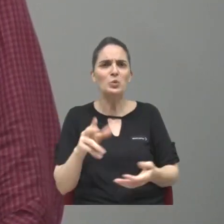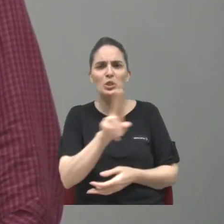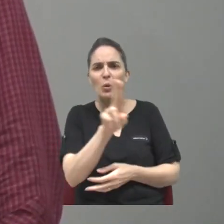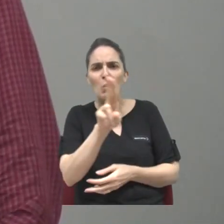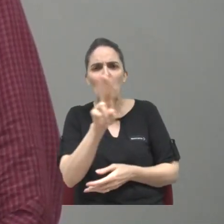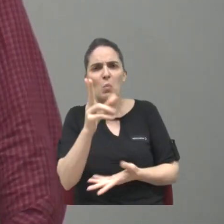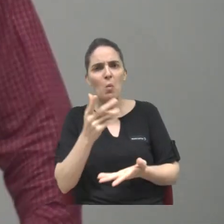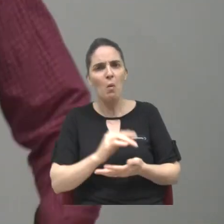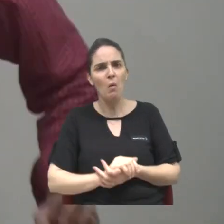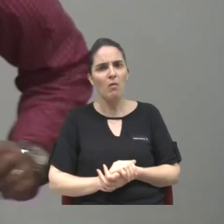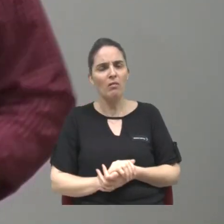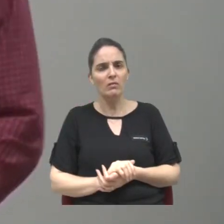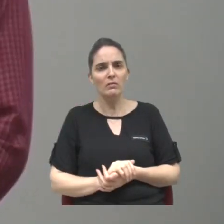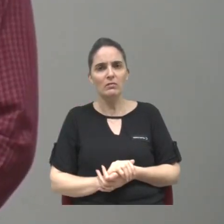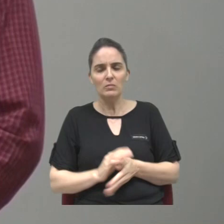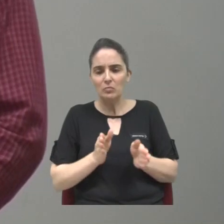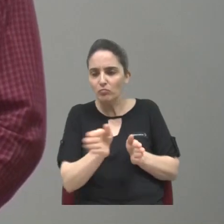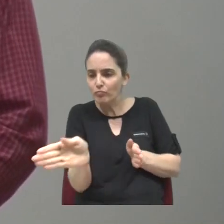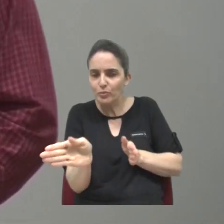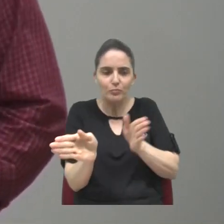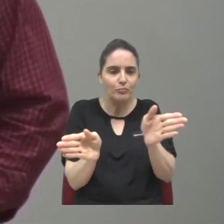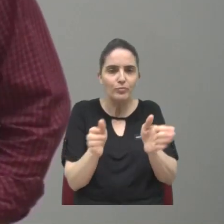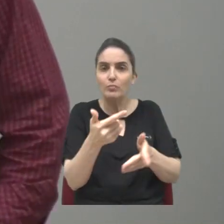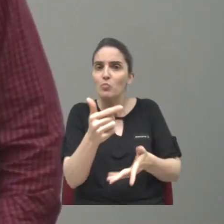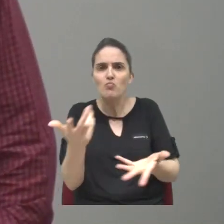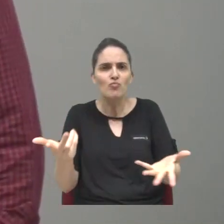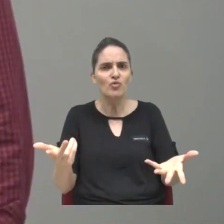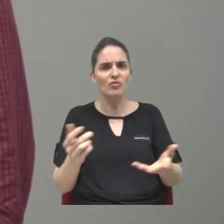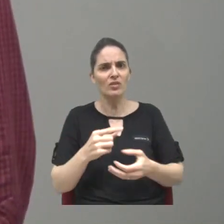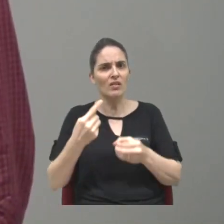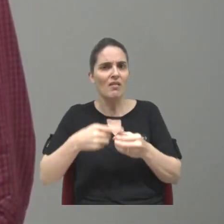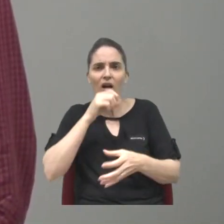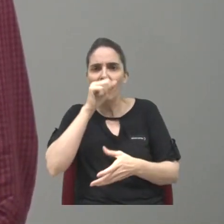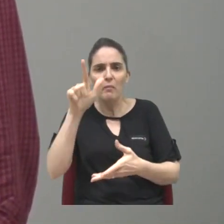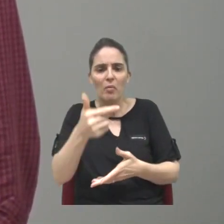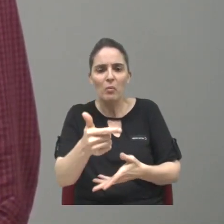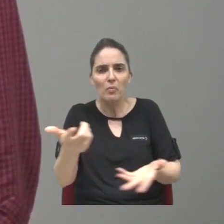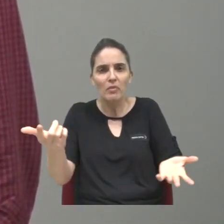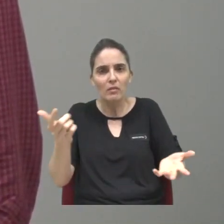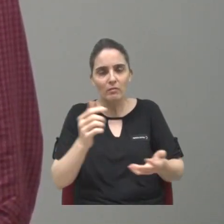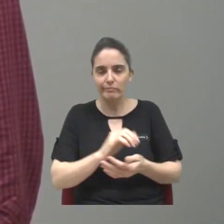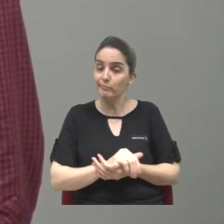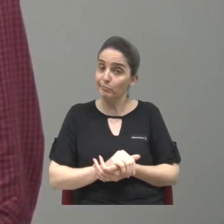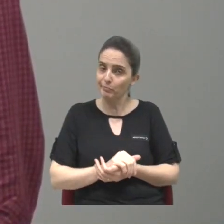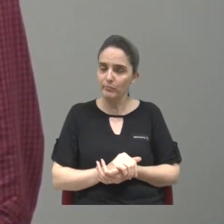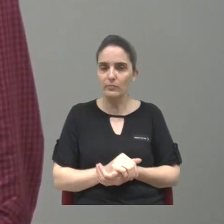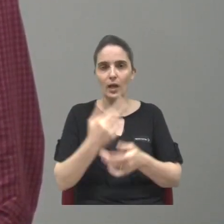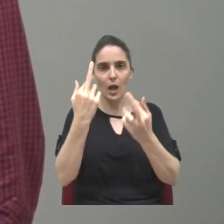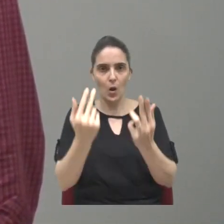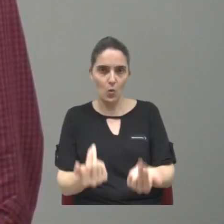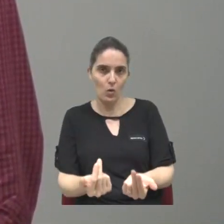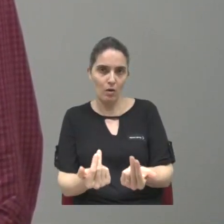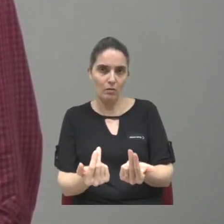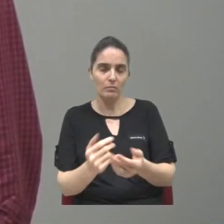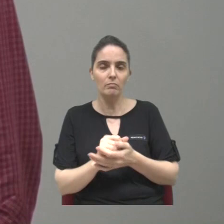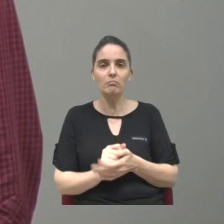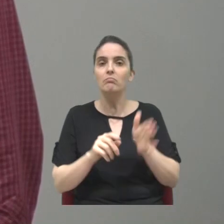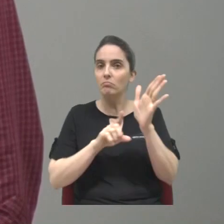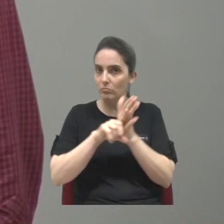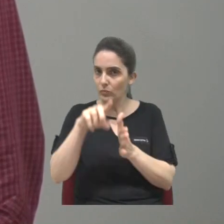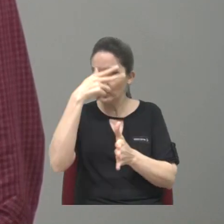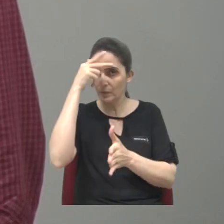com sinalização aqui na nossa cidade. Então, como o senhor fez um requerimento aí sobre esse assunto, queria que o